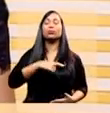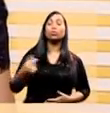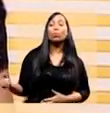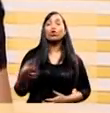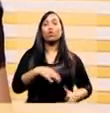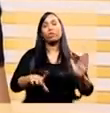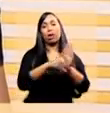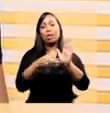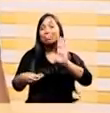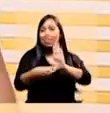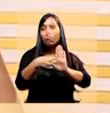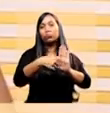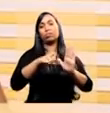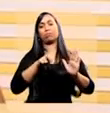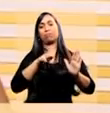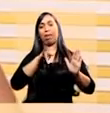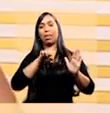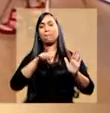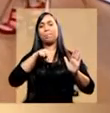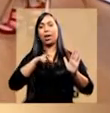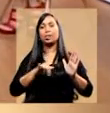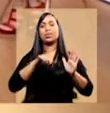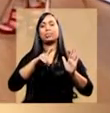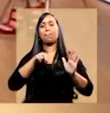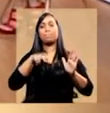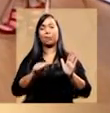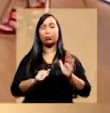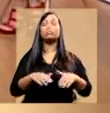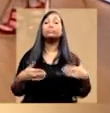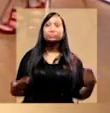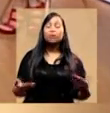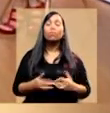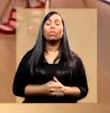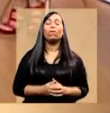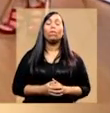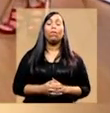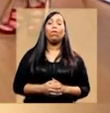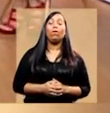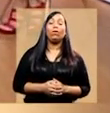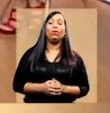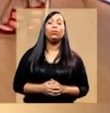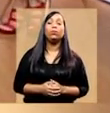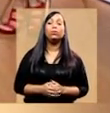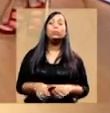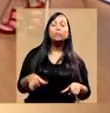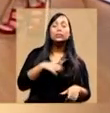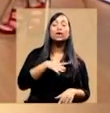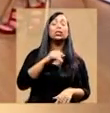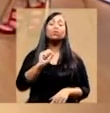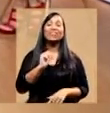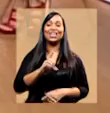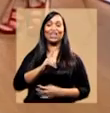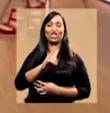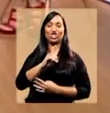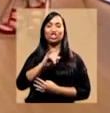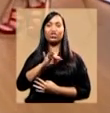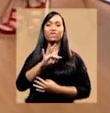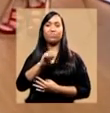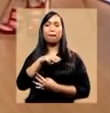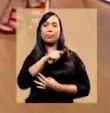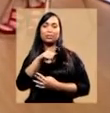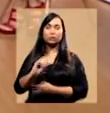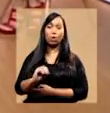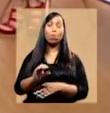nova tipificação dentro da Lei Maria da Penha. Porque até então, né, encontra enquadramento na difamação. Sim, essa